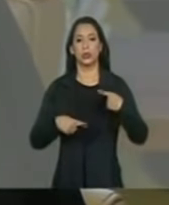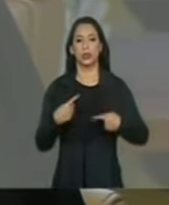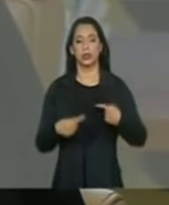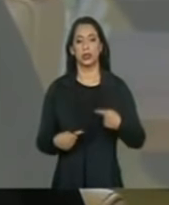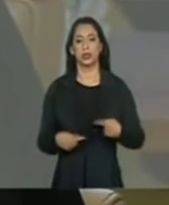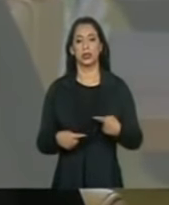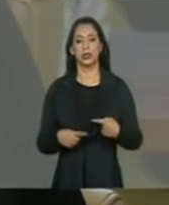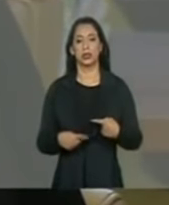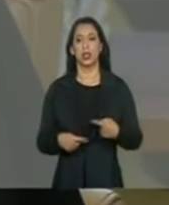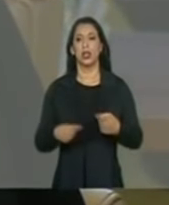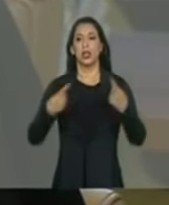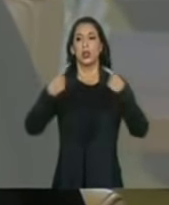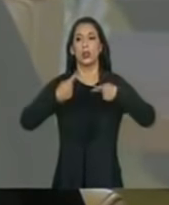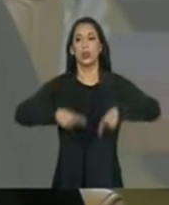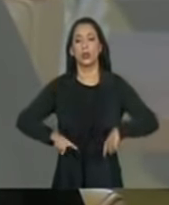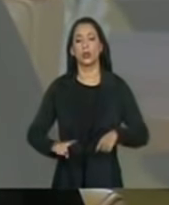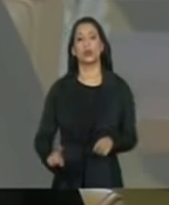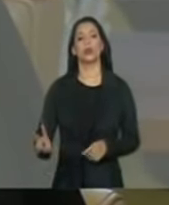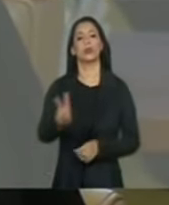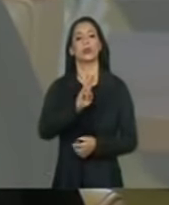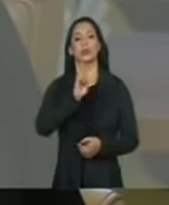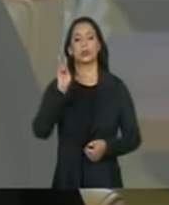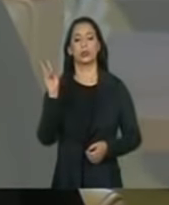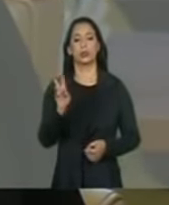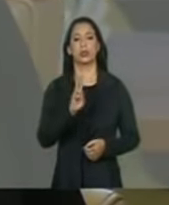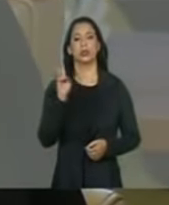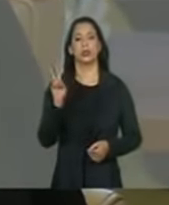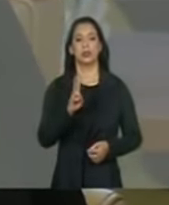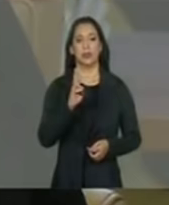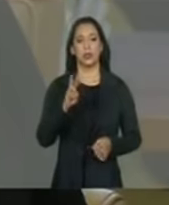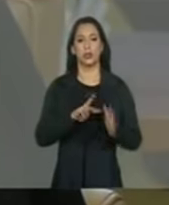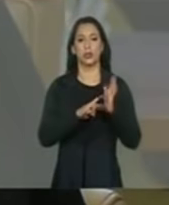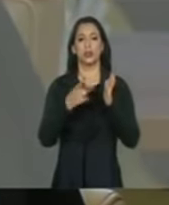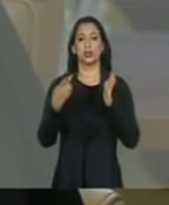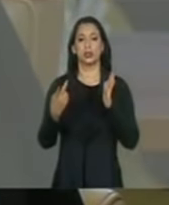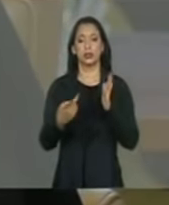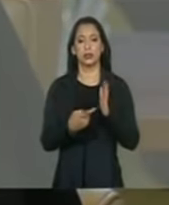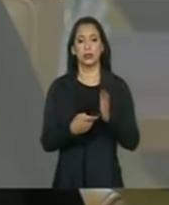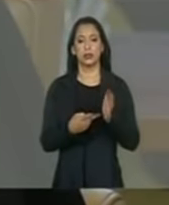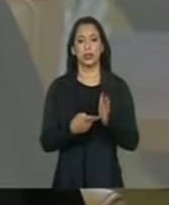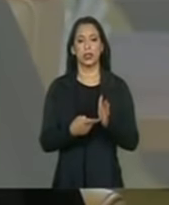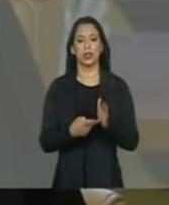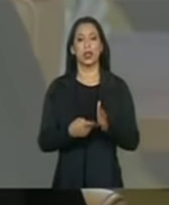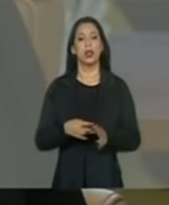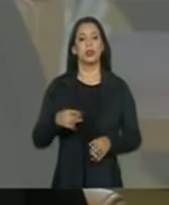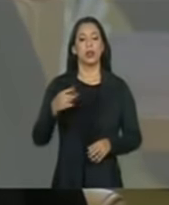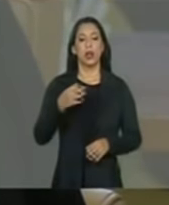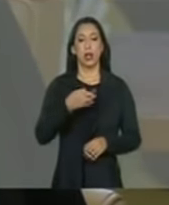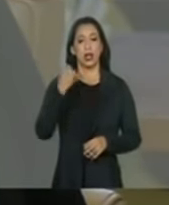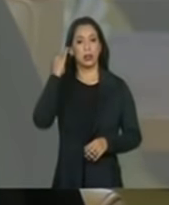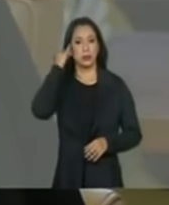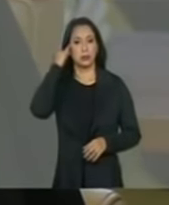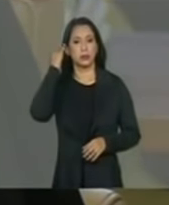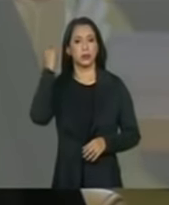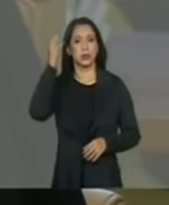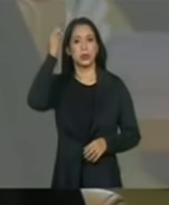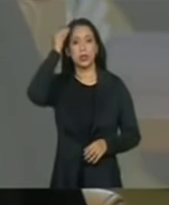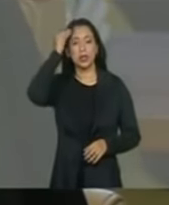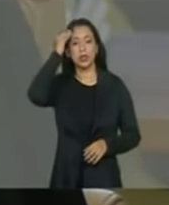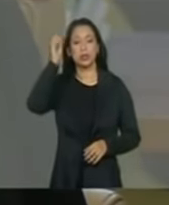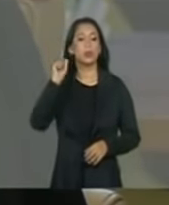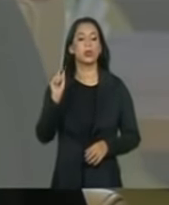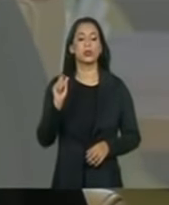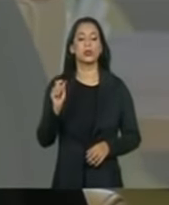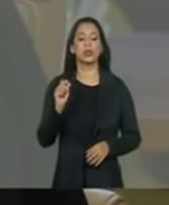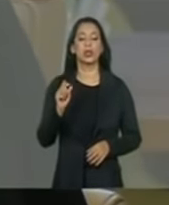dos valores que informam e dão significado a própria idéia de república frustra a